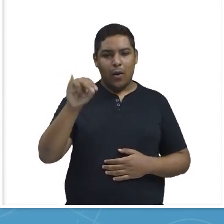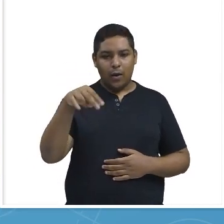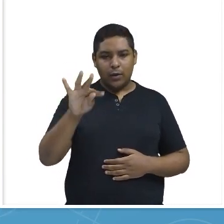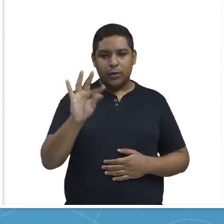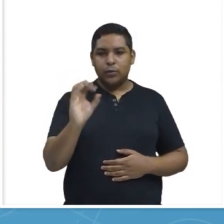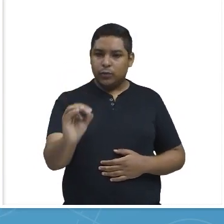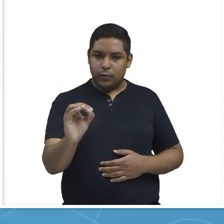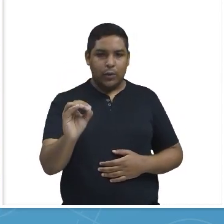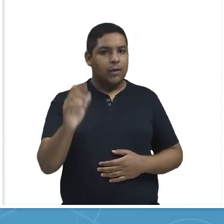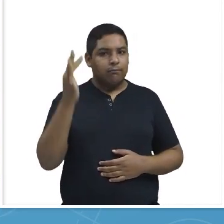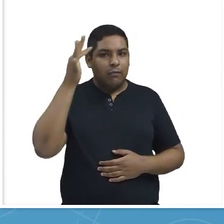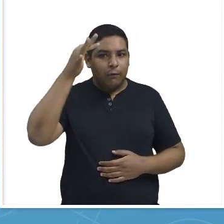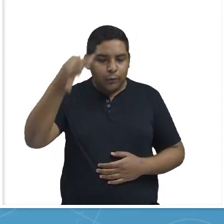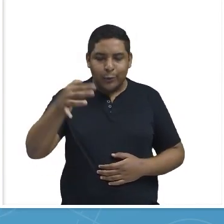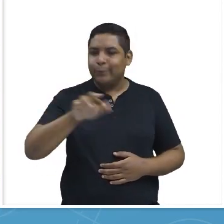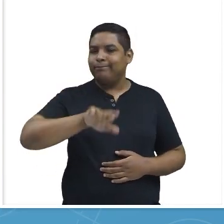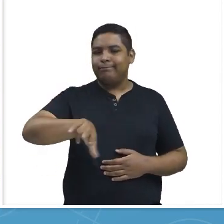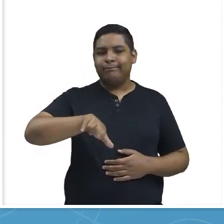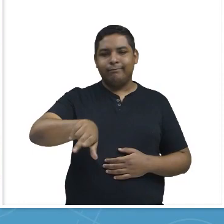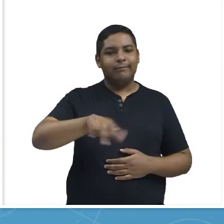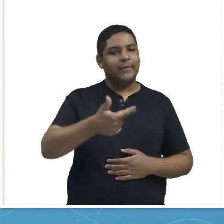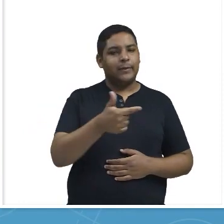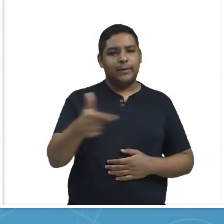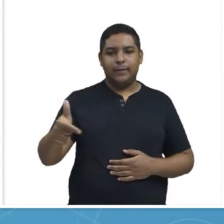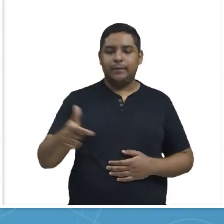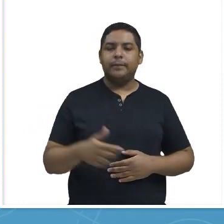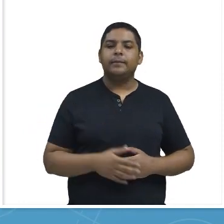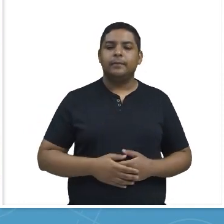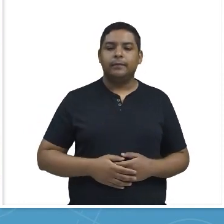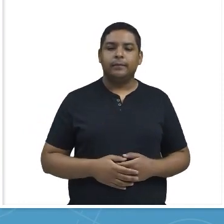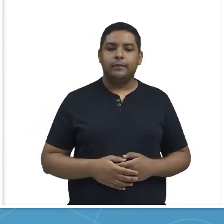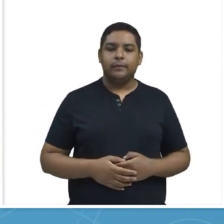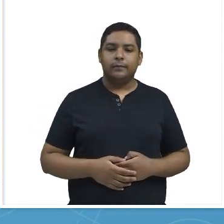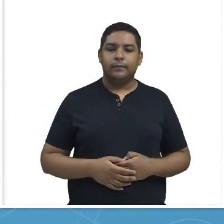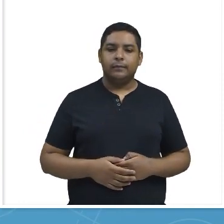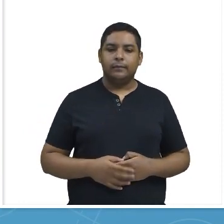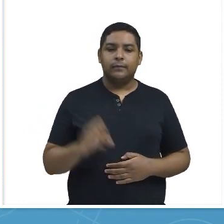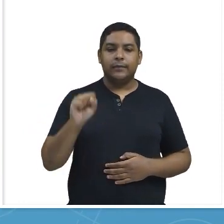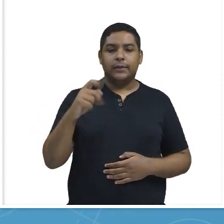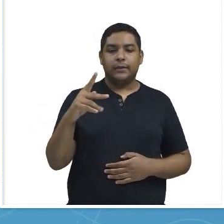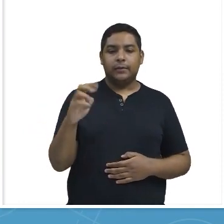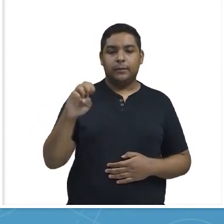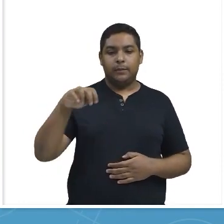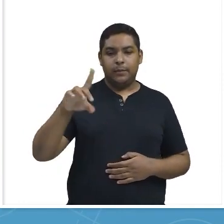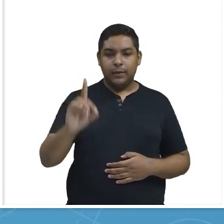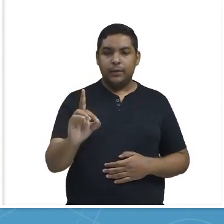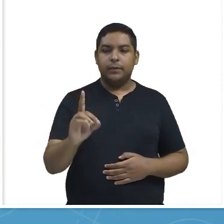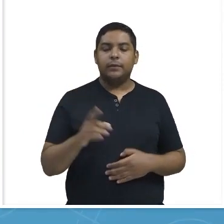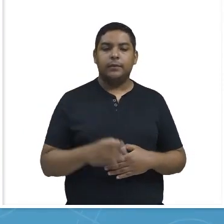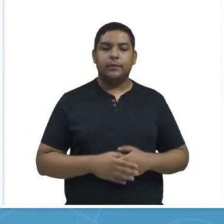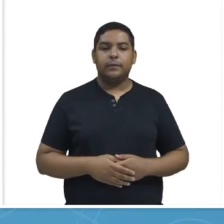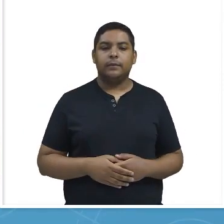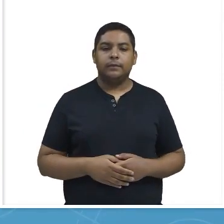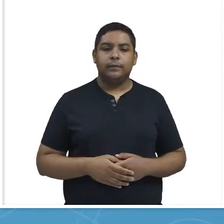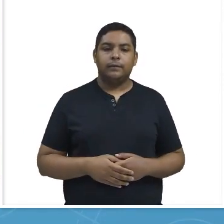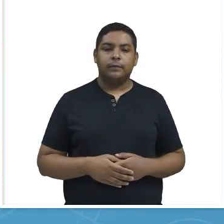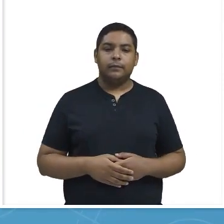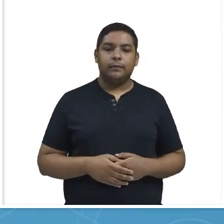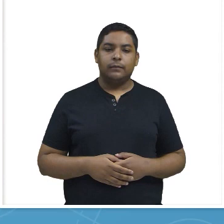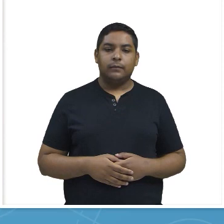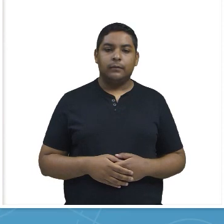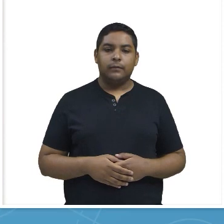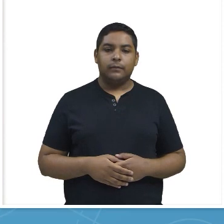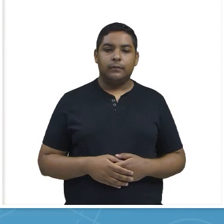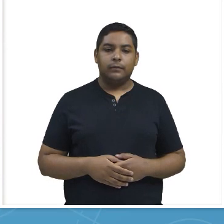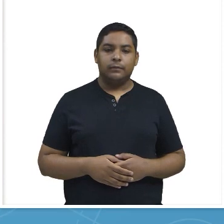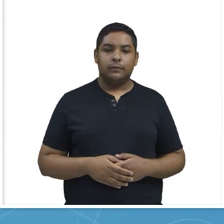bem? Seguido de quem? Do verbo principal, no caso aqui, o spend. Vamos ver mais um exemplo? Para deixar bem claro para vocês,